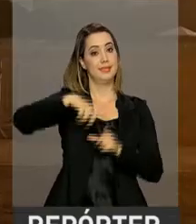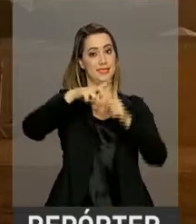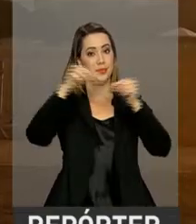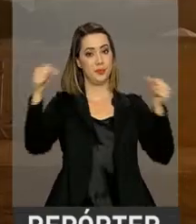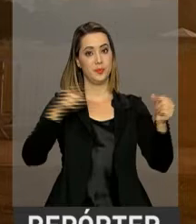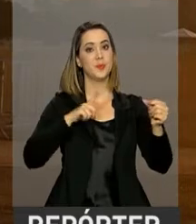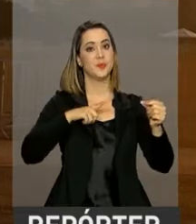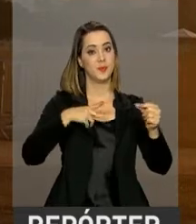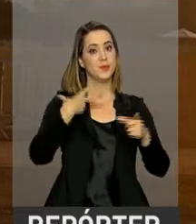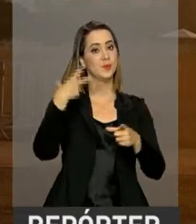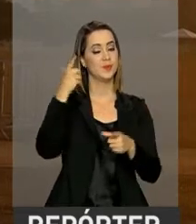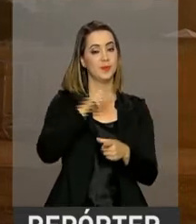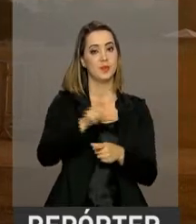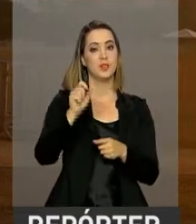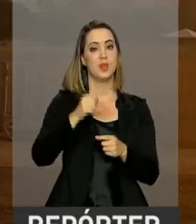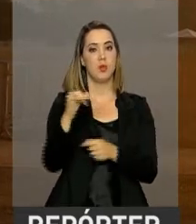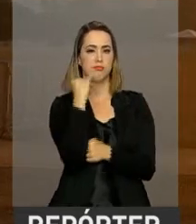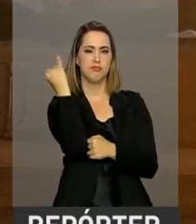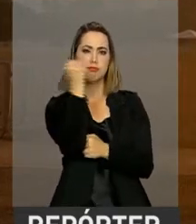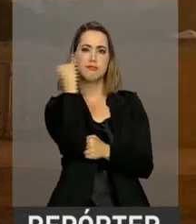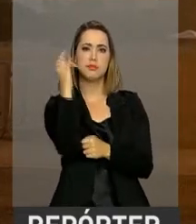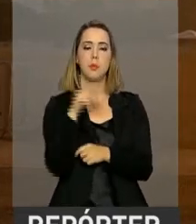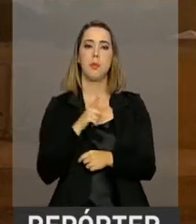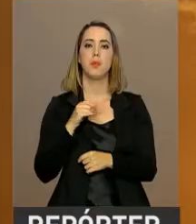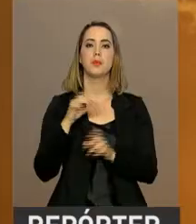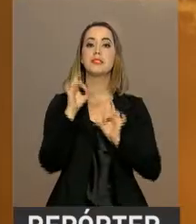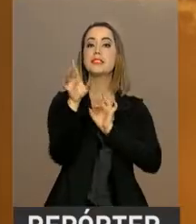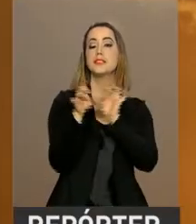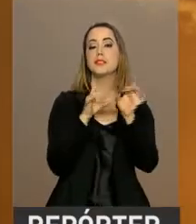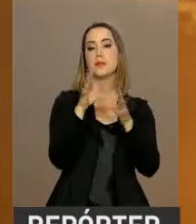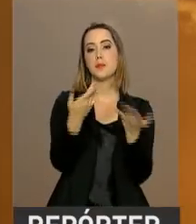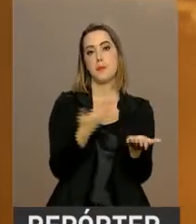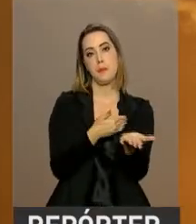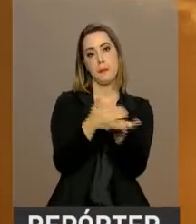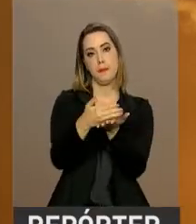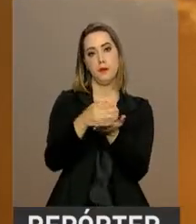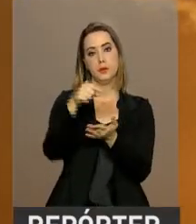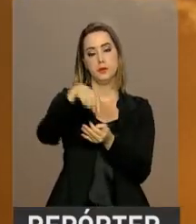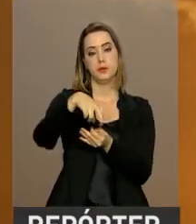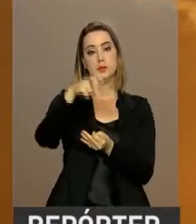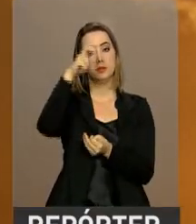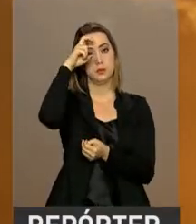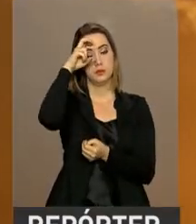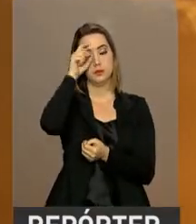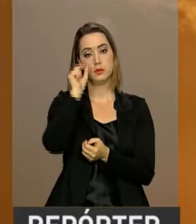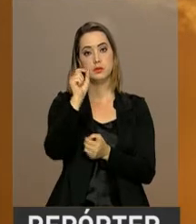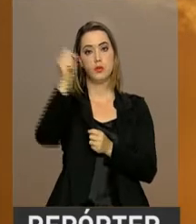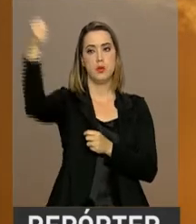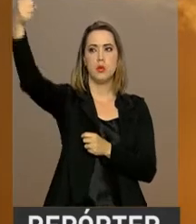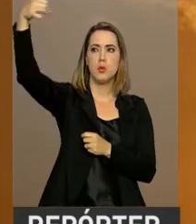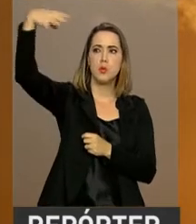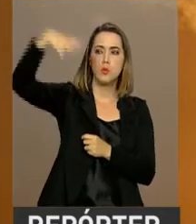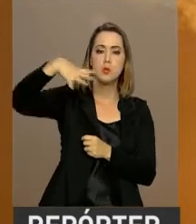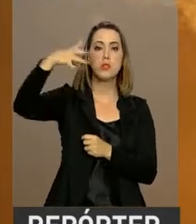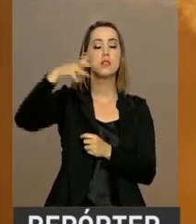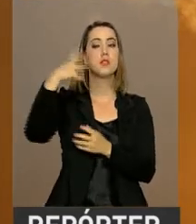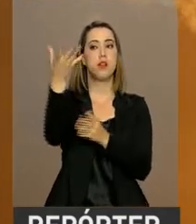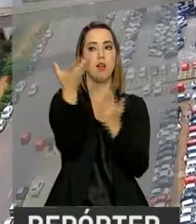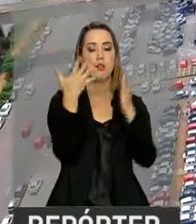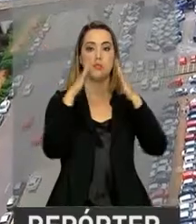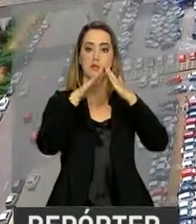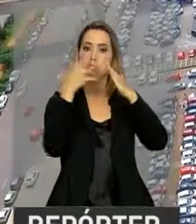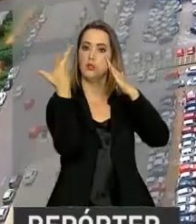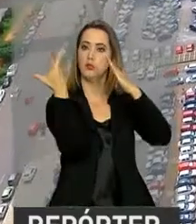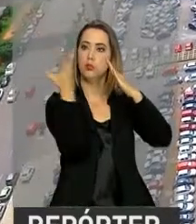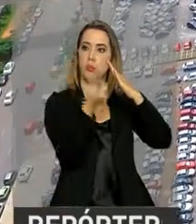Brasil ganha agora uma importância especial. A partir desta quinta-feira, os raios solares serão captados